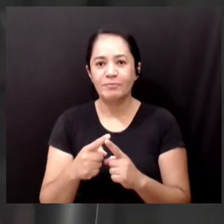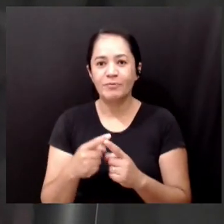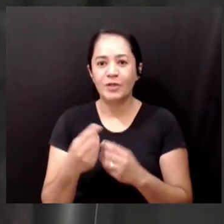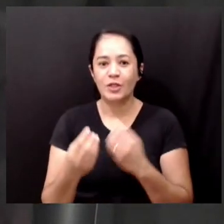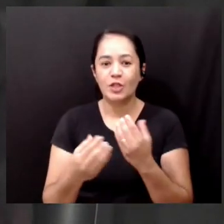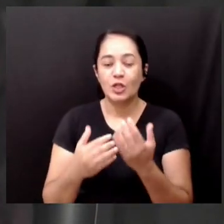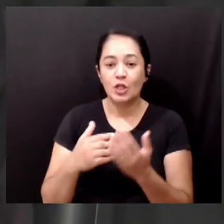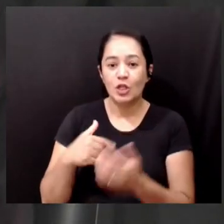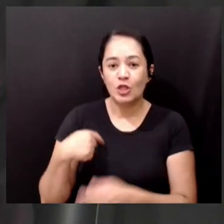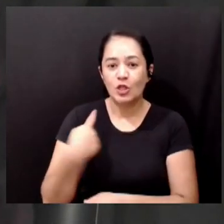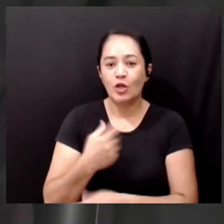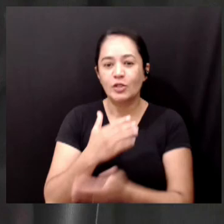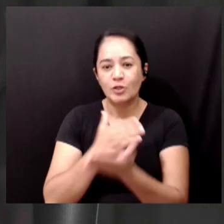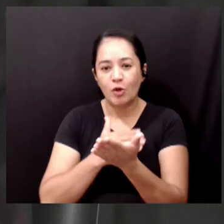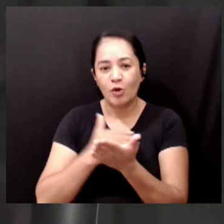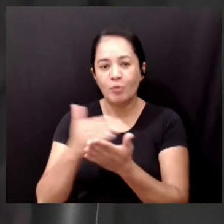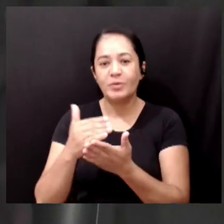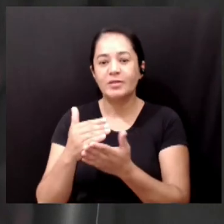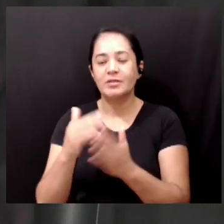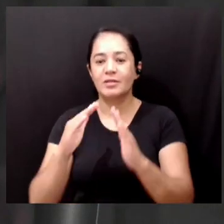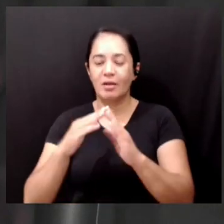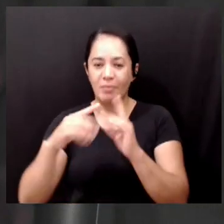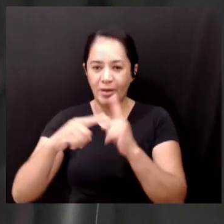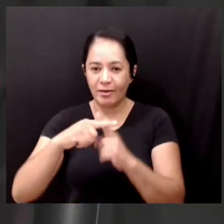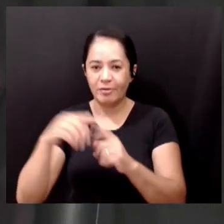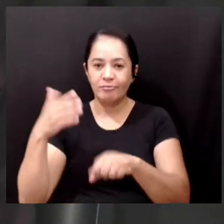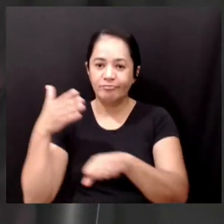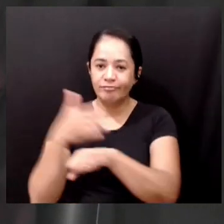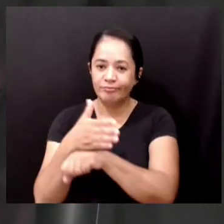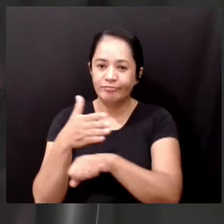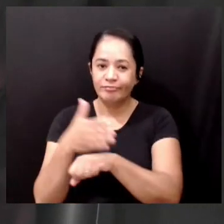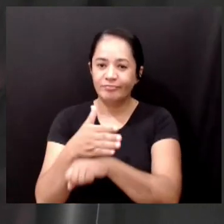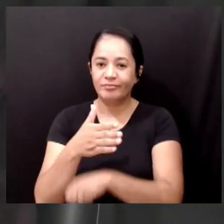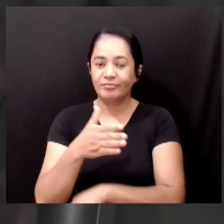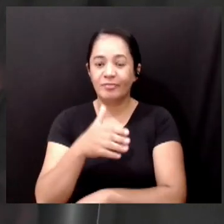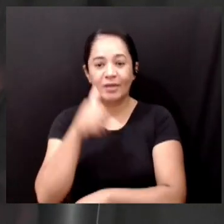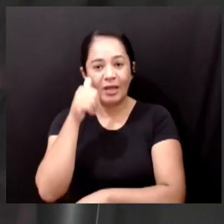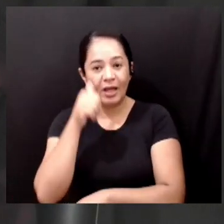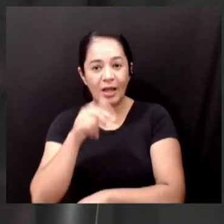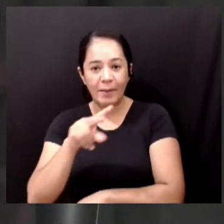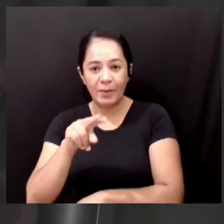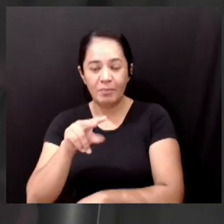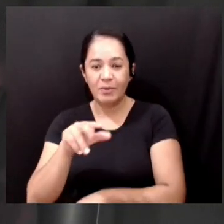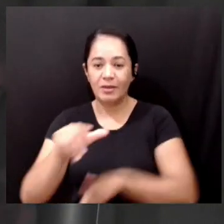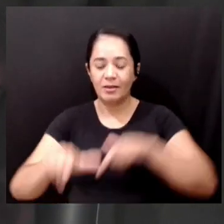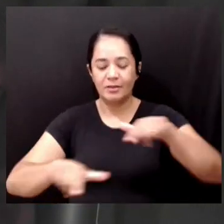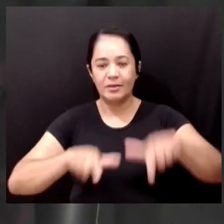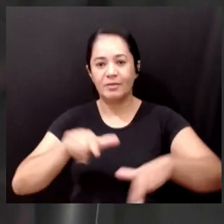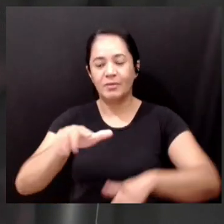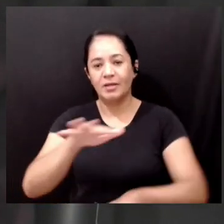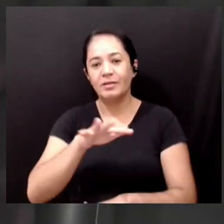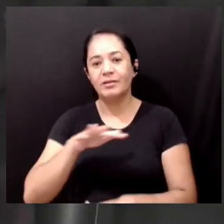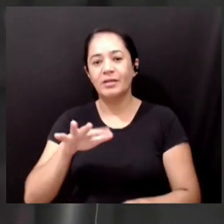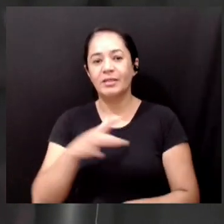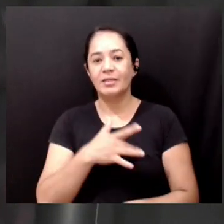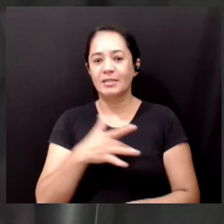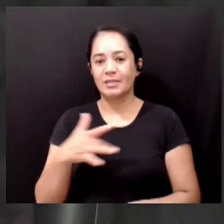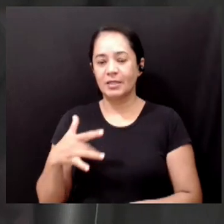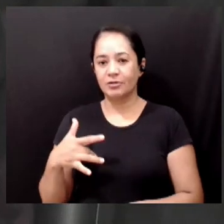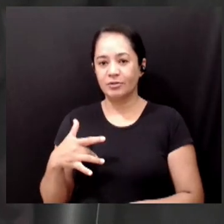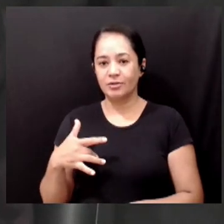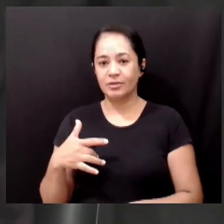da igreja, da Assembleia de Deus, a minha irmã, ela trabalha na área de saúde. E a minha esposa teve que passar por um processo